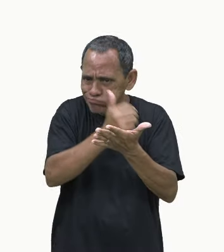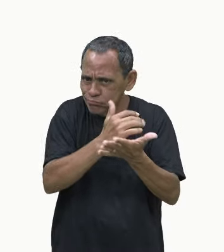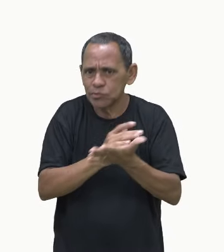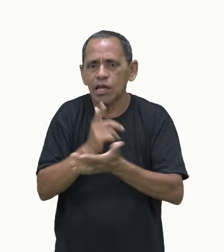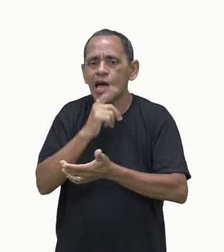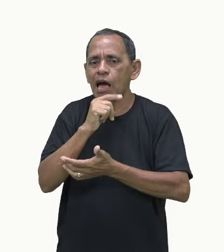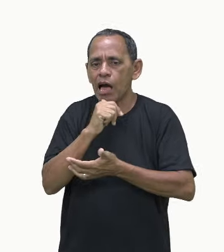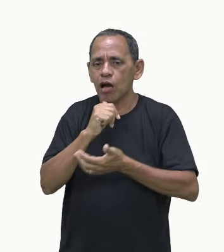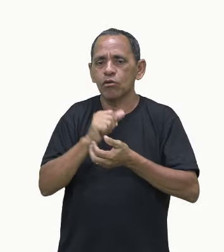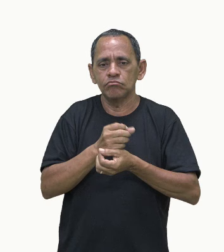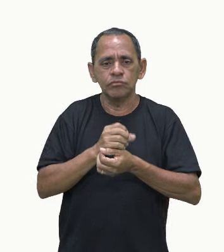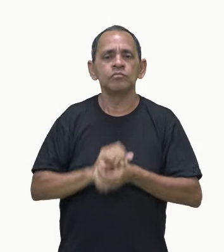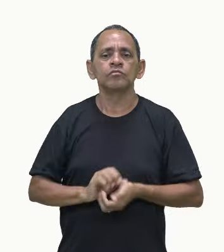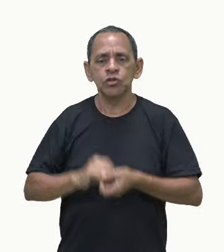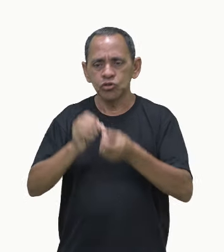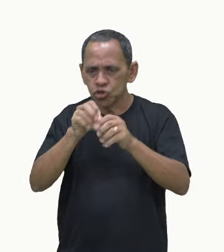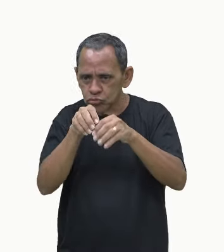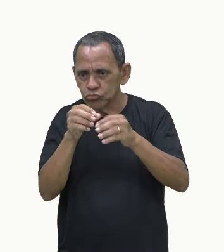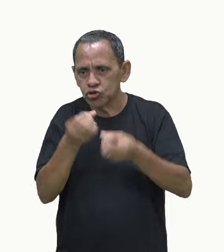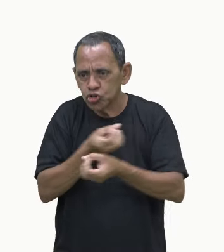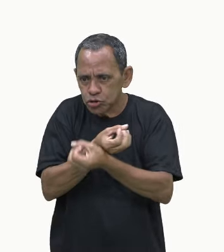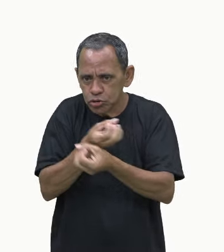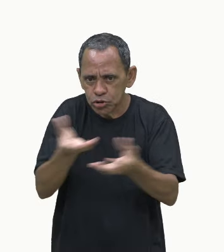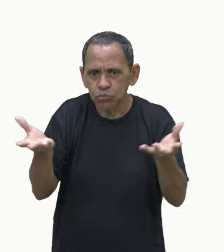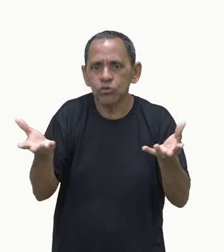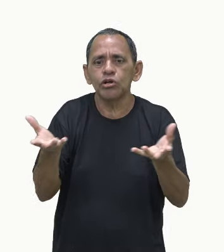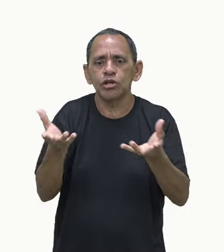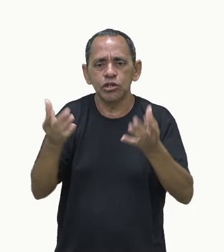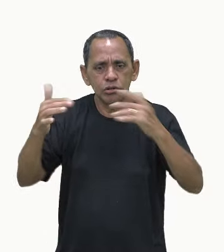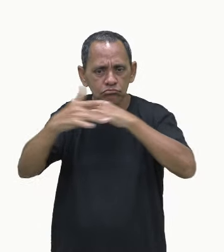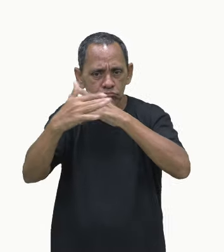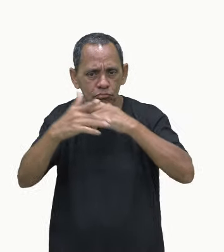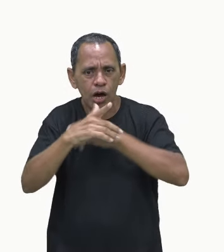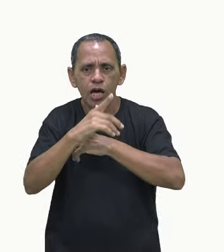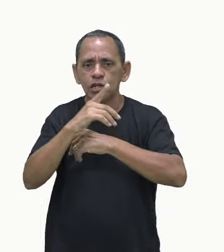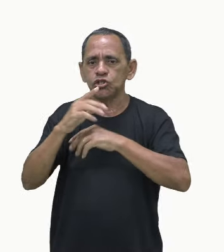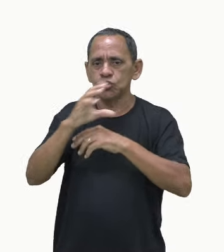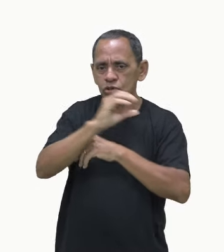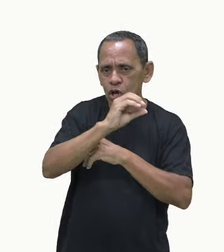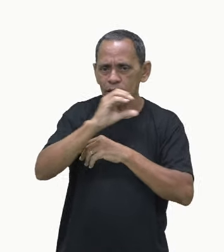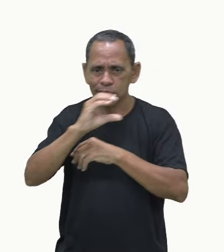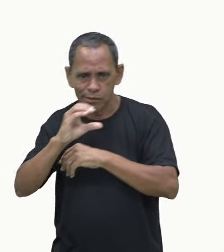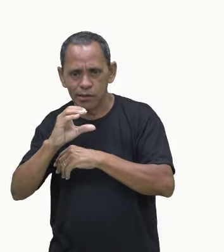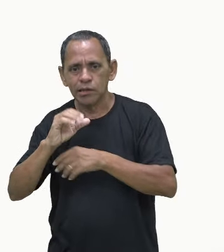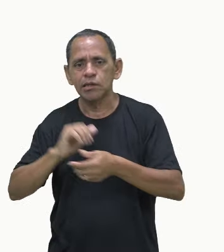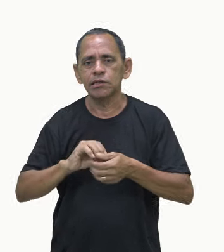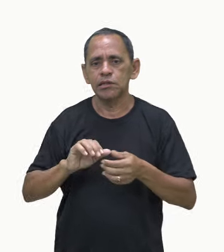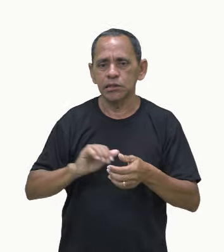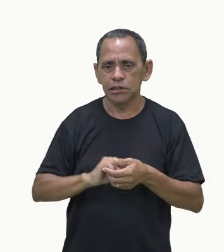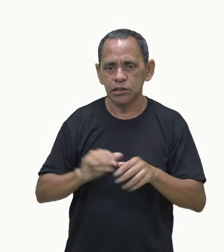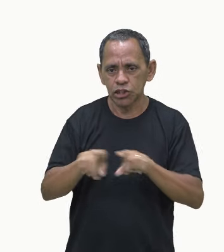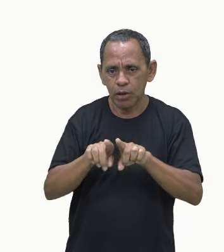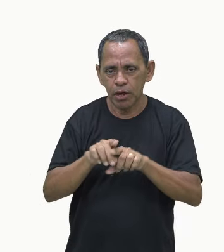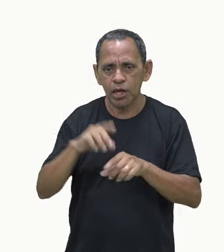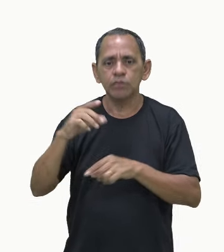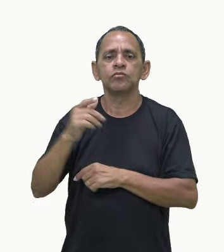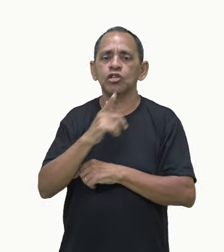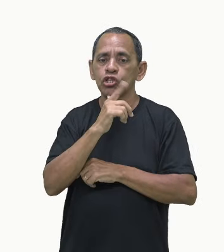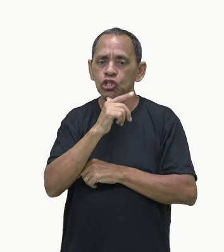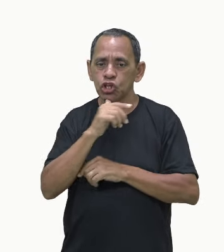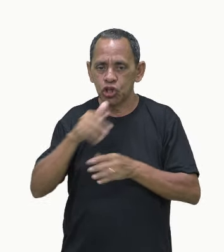estão distribuídas em mares e oceanos, rios e lagos também. Quando falo os rios,